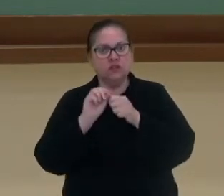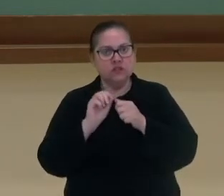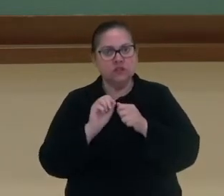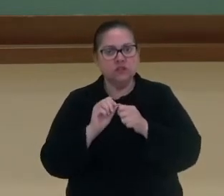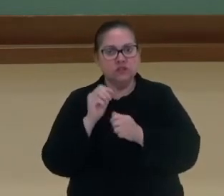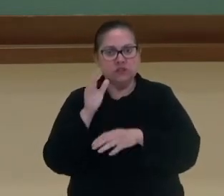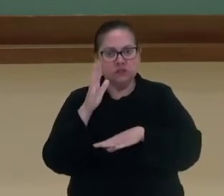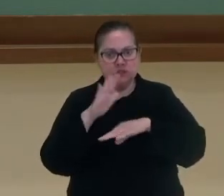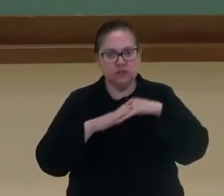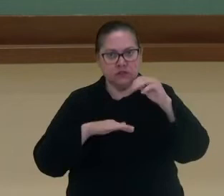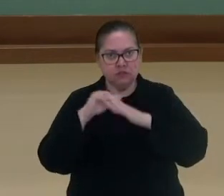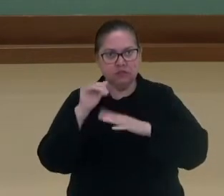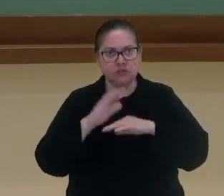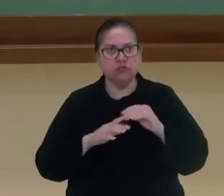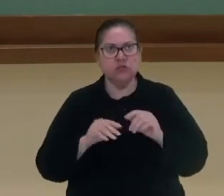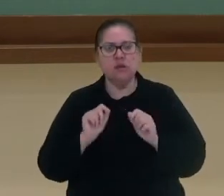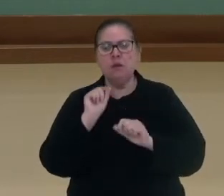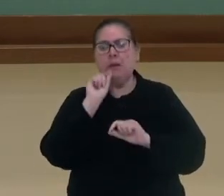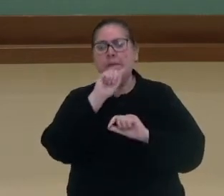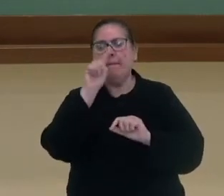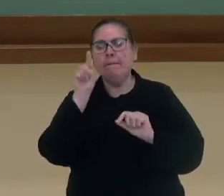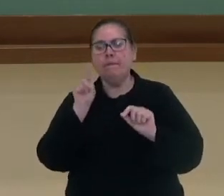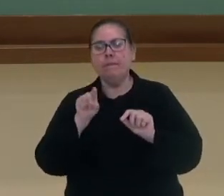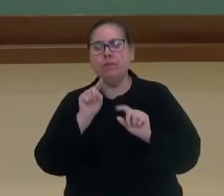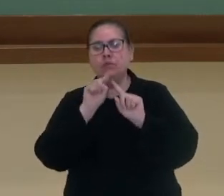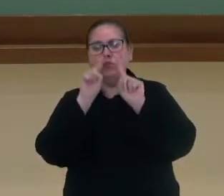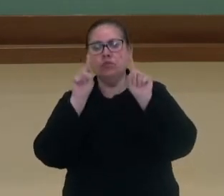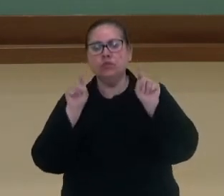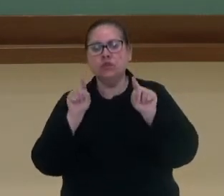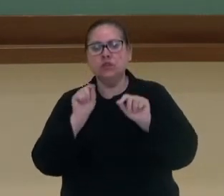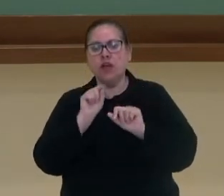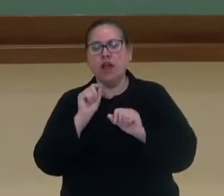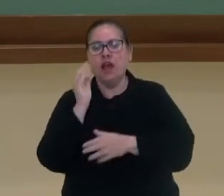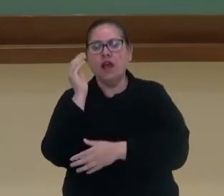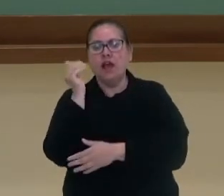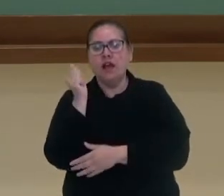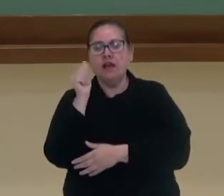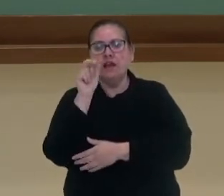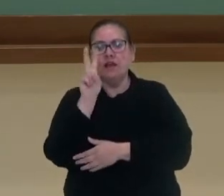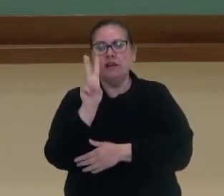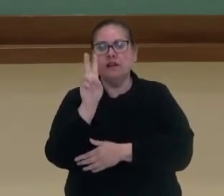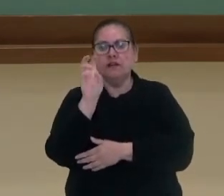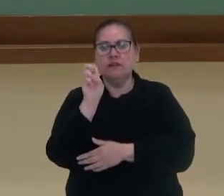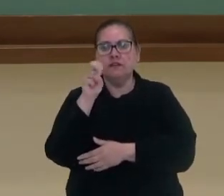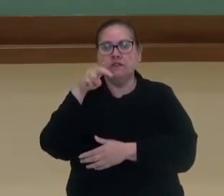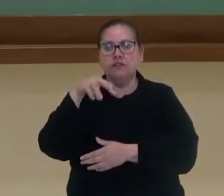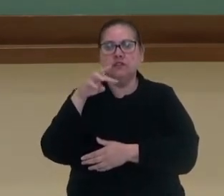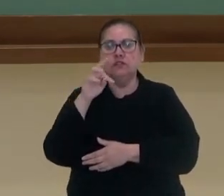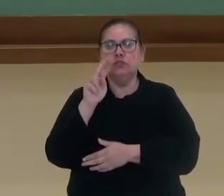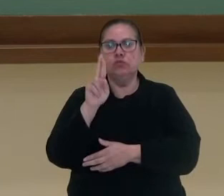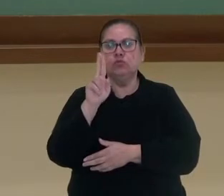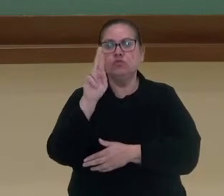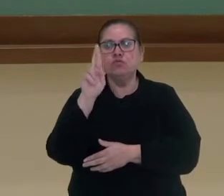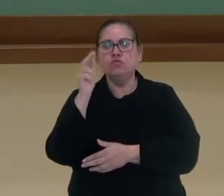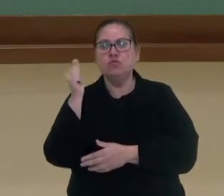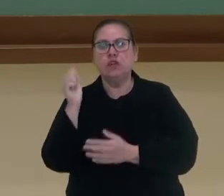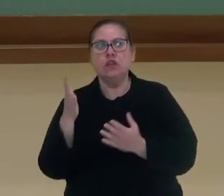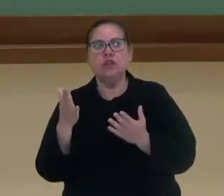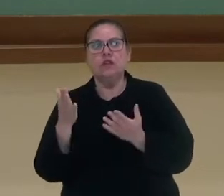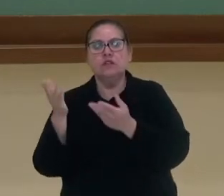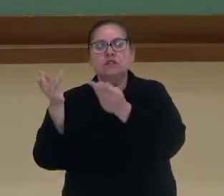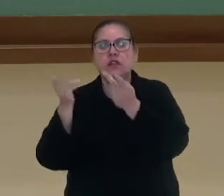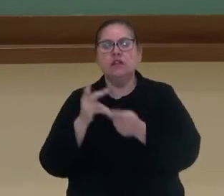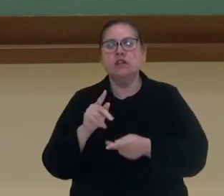essas práticas aí. Mas o que seria então a aventura? Então a palavra aventura, ela vem